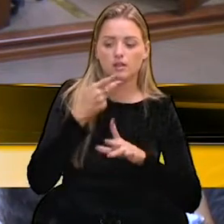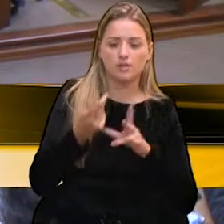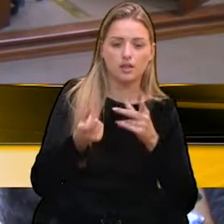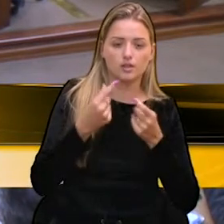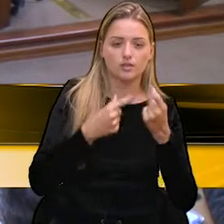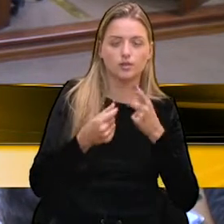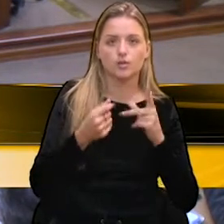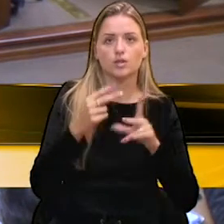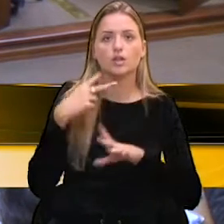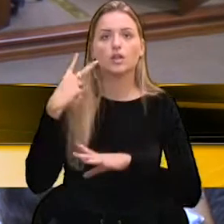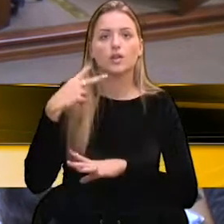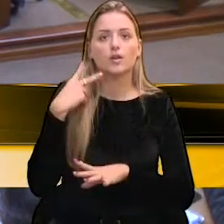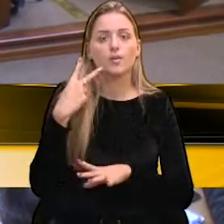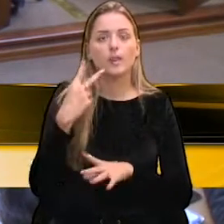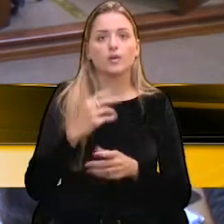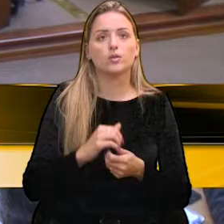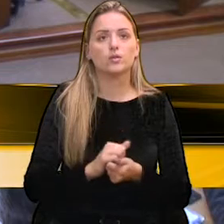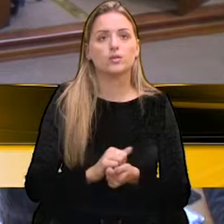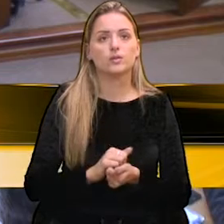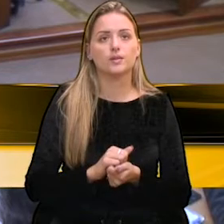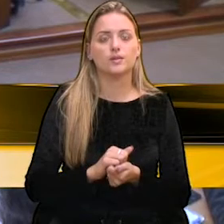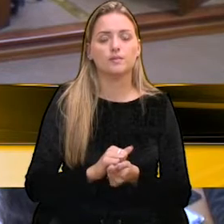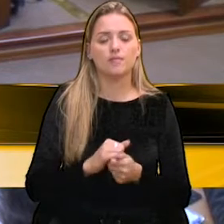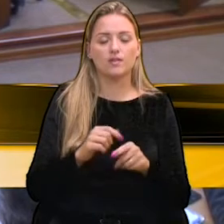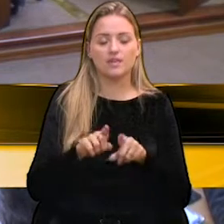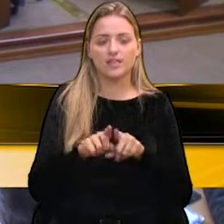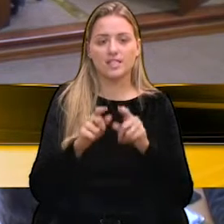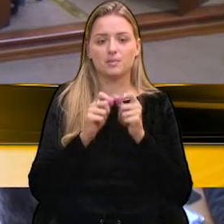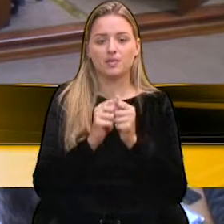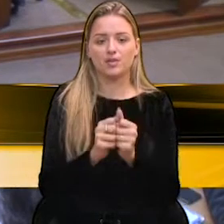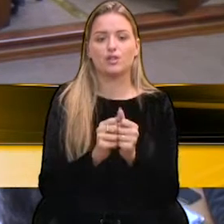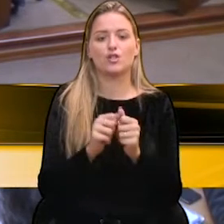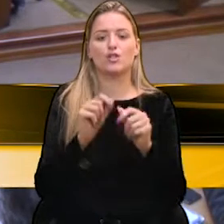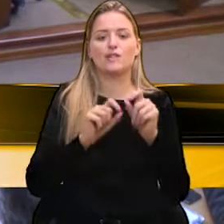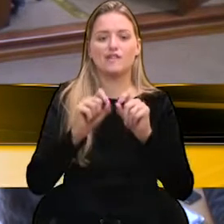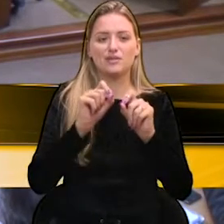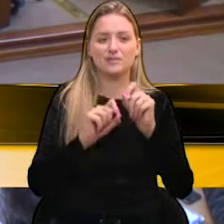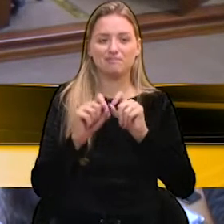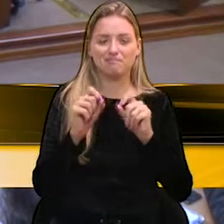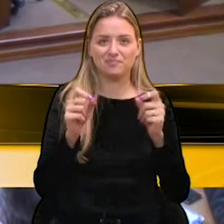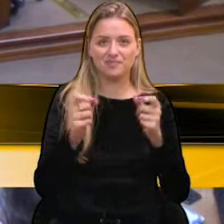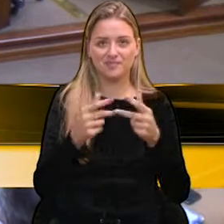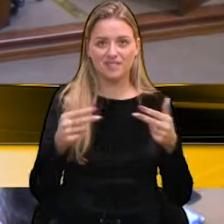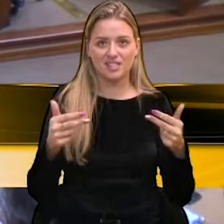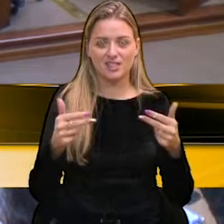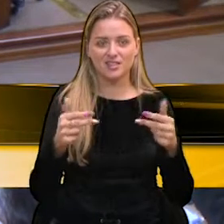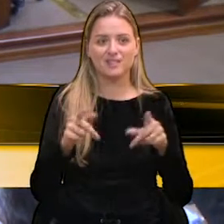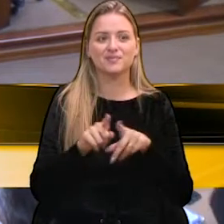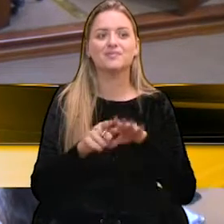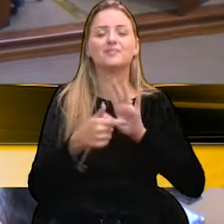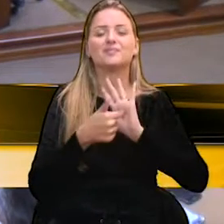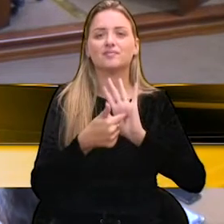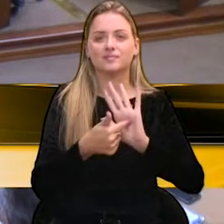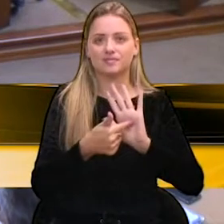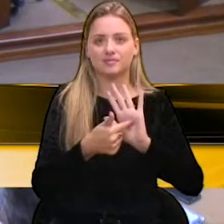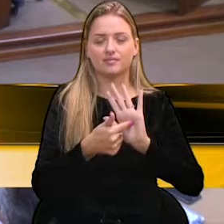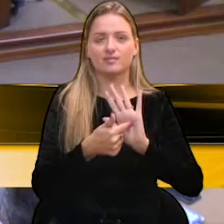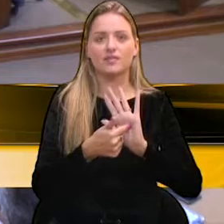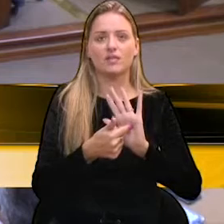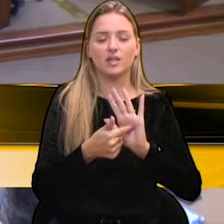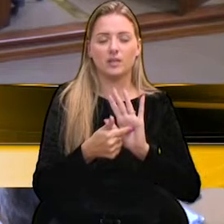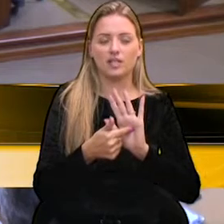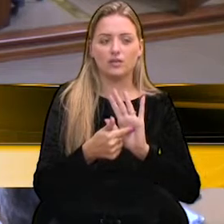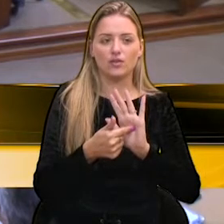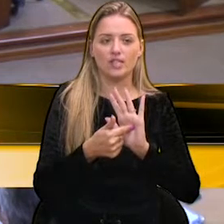aqui, o vereador Périco falou da feira que teve, e eu fui consultar alguns vereadores aqui e alguns disseram que não tinham recebido. Aí eu